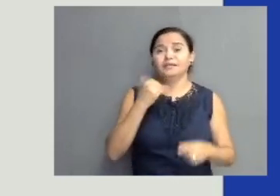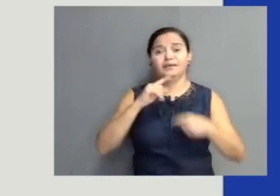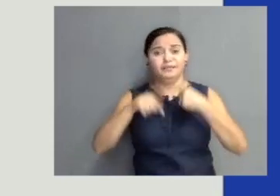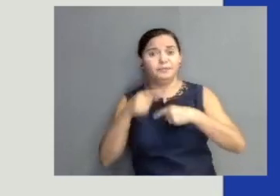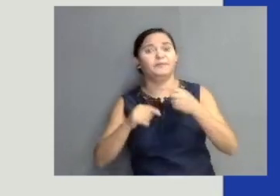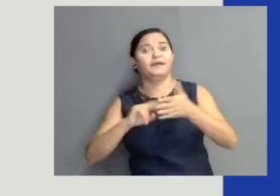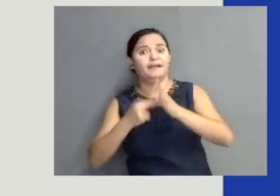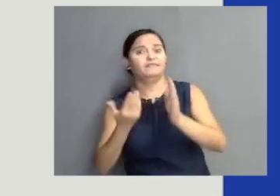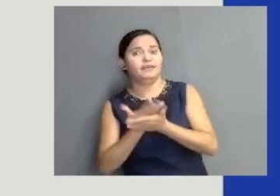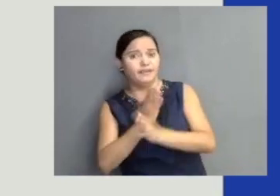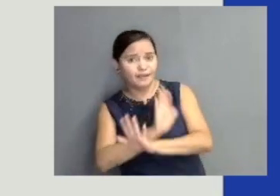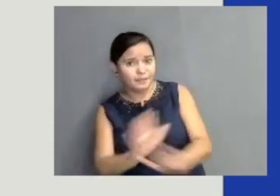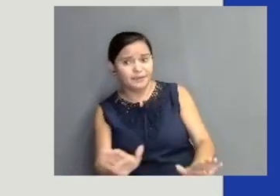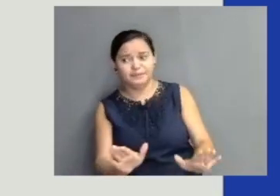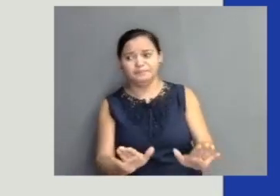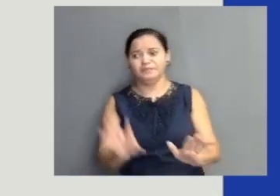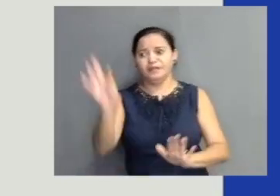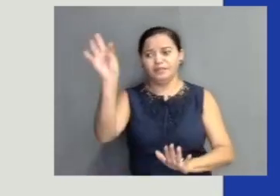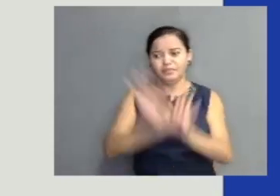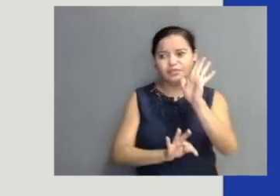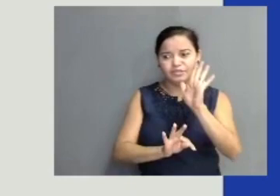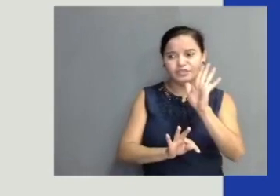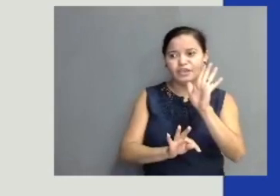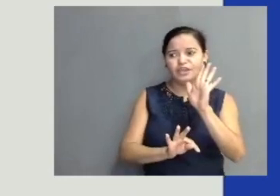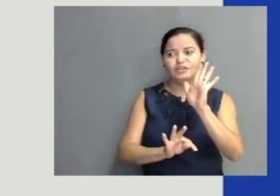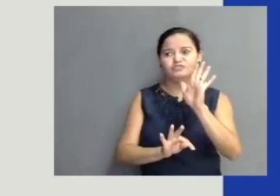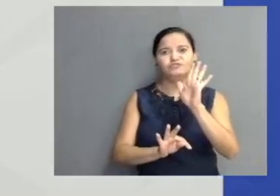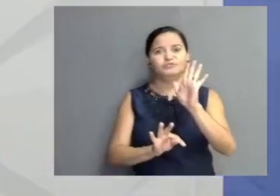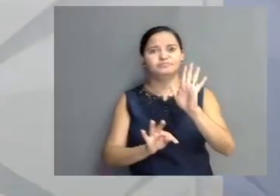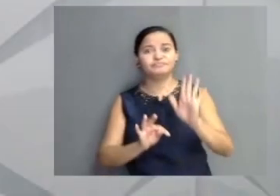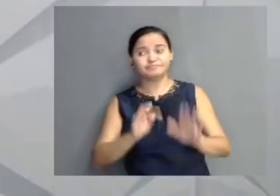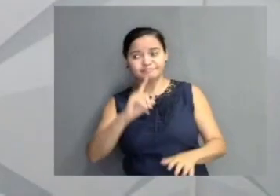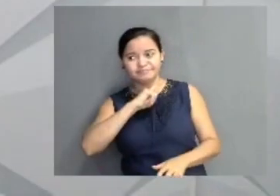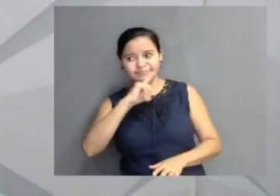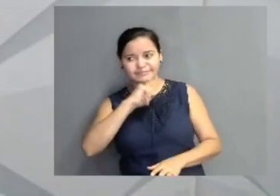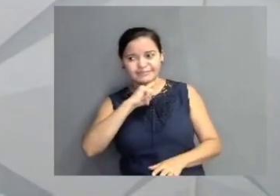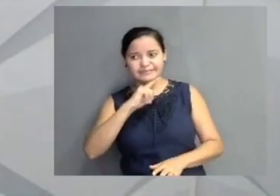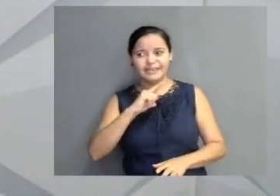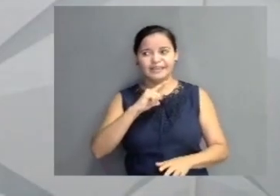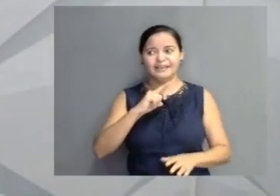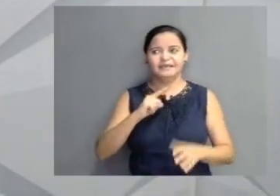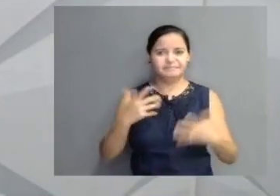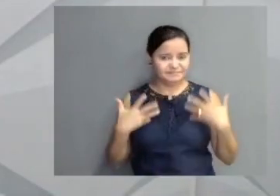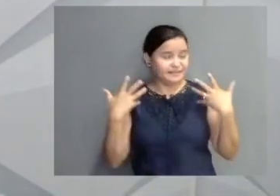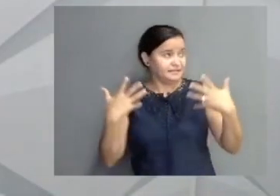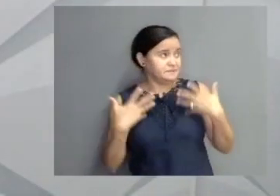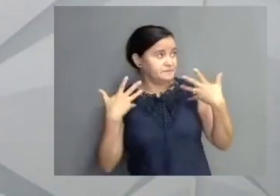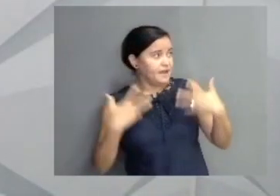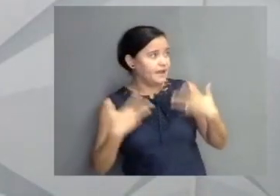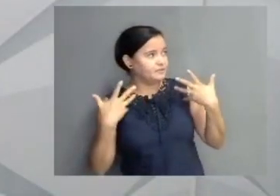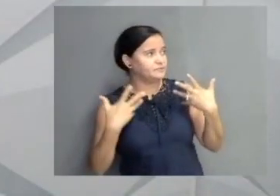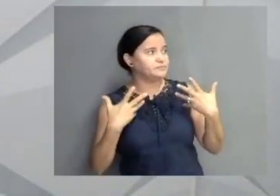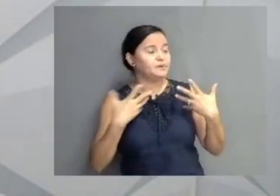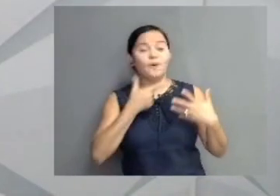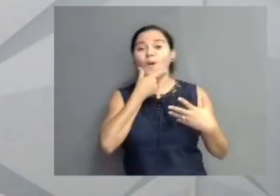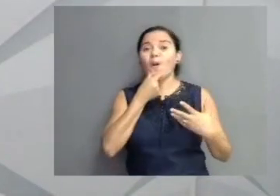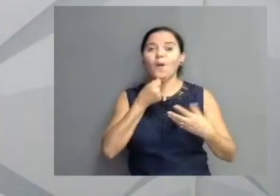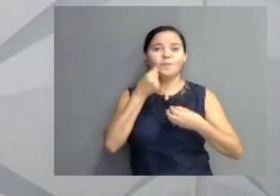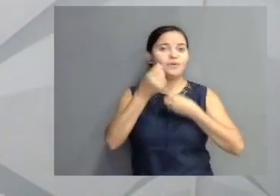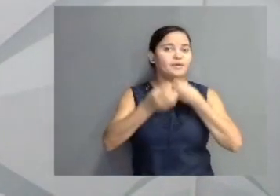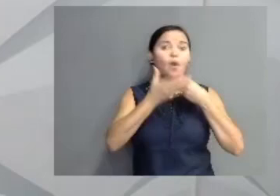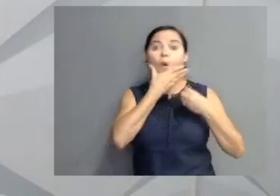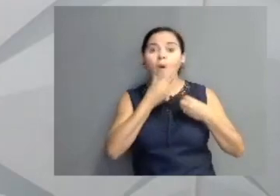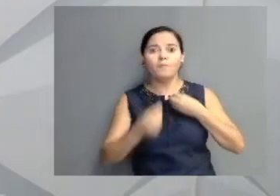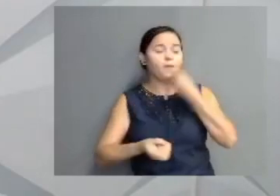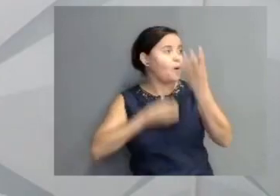termina. É um texto, né, em forma aí de cordel, texto bem divertido, escrito aí pelo poeta Dedé